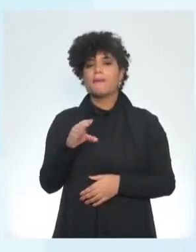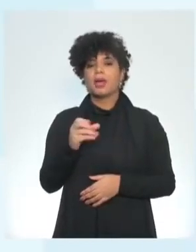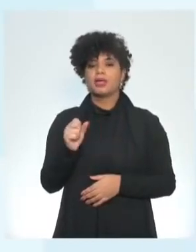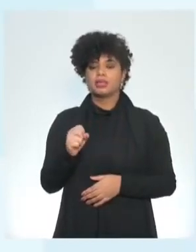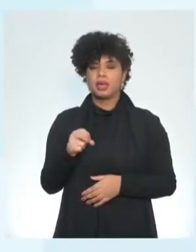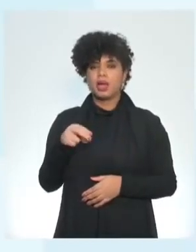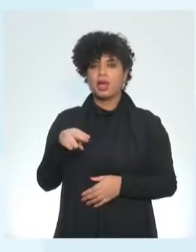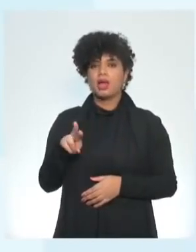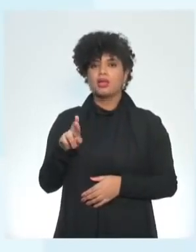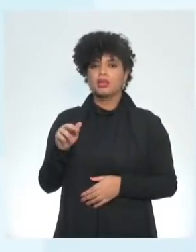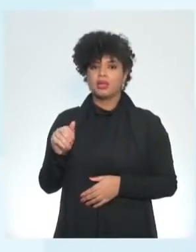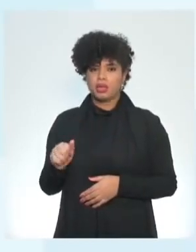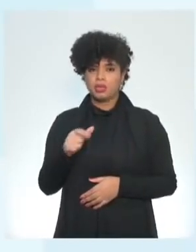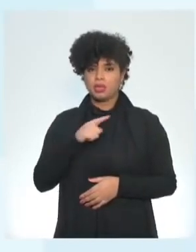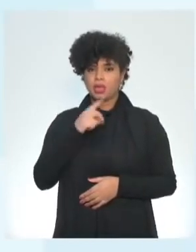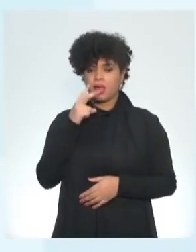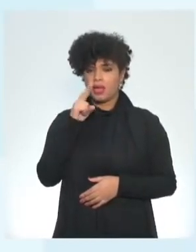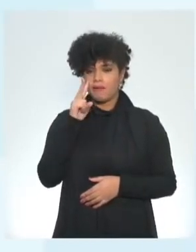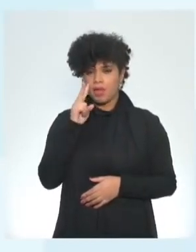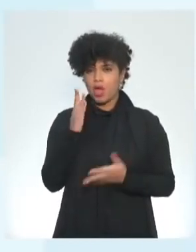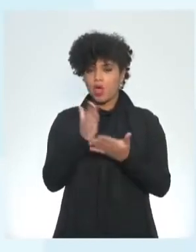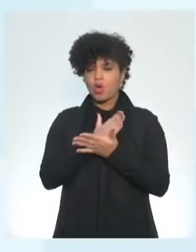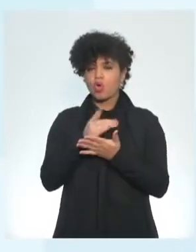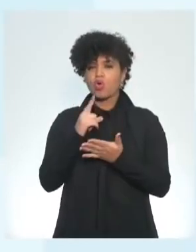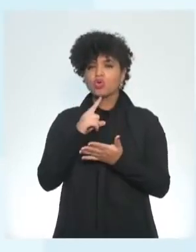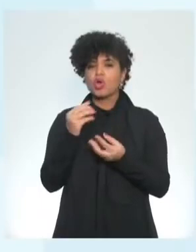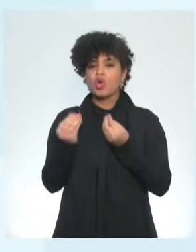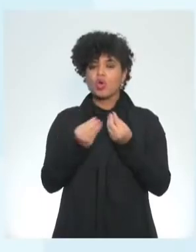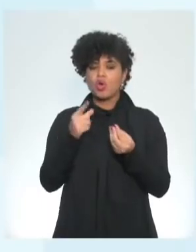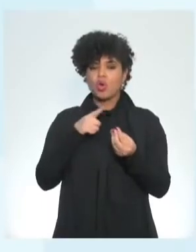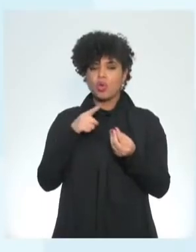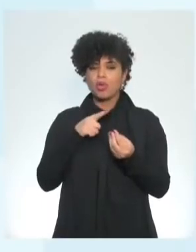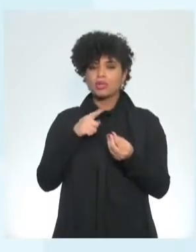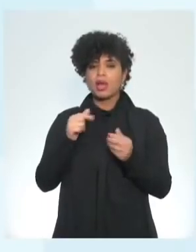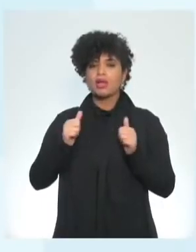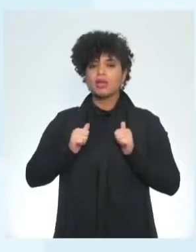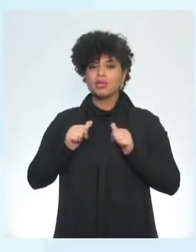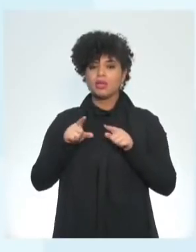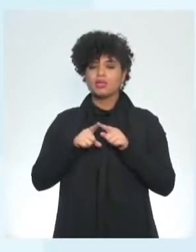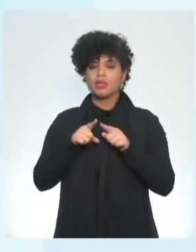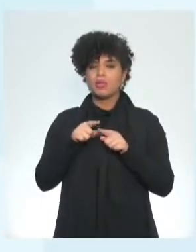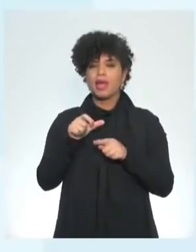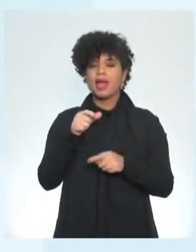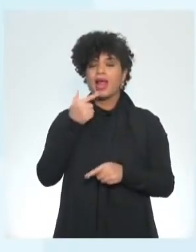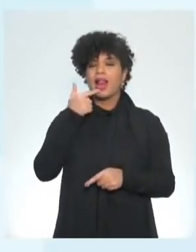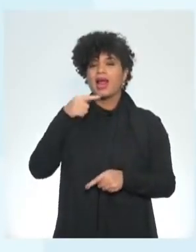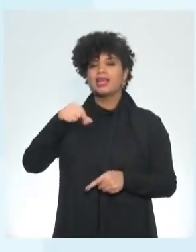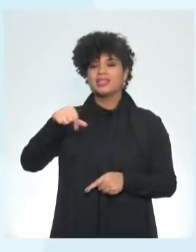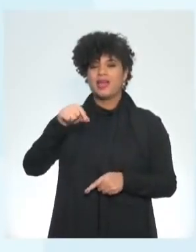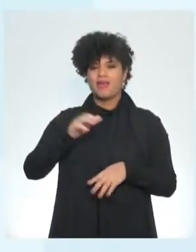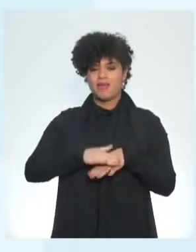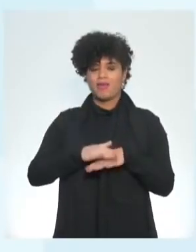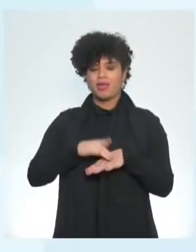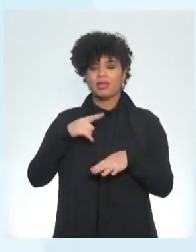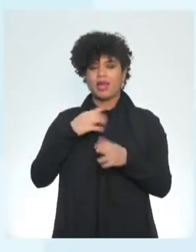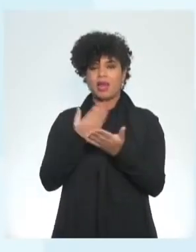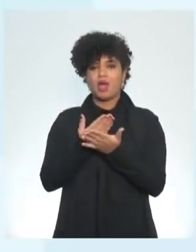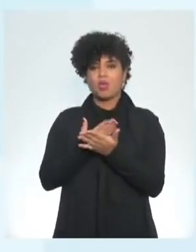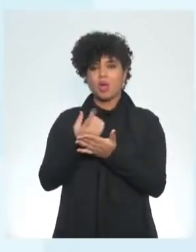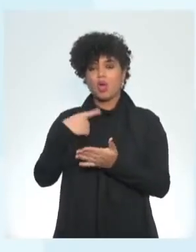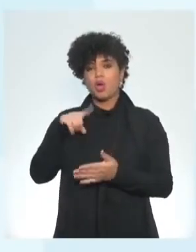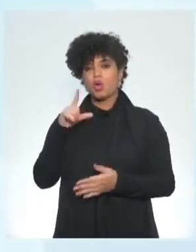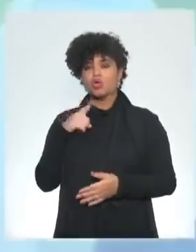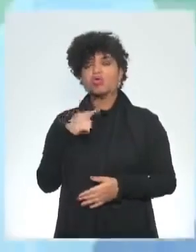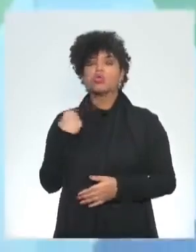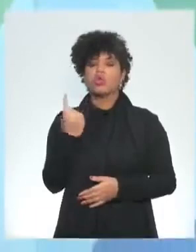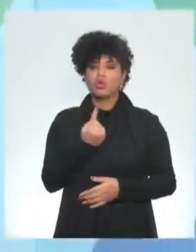soluções aquosas, suas concentrações, reações de neutralização e formações de sal, que foi o que a gente estudou na aula passada, que a gente vai